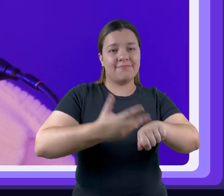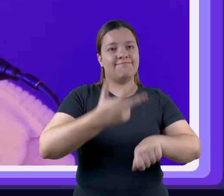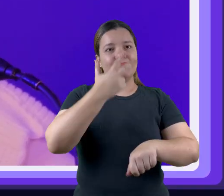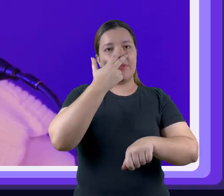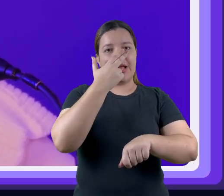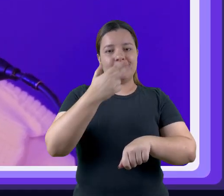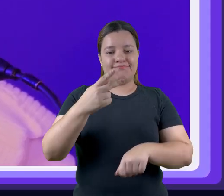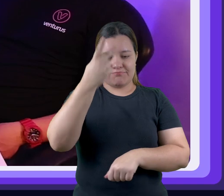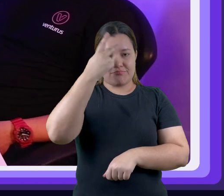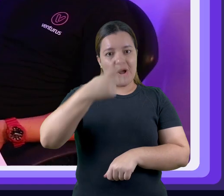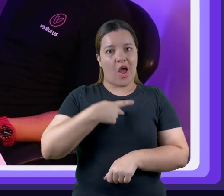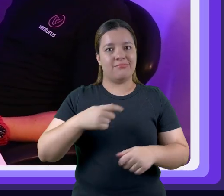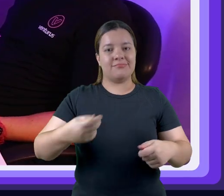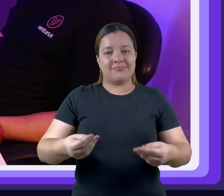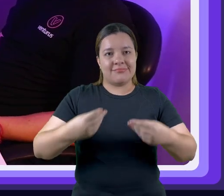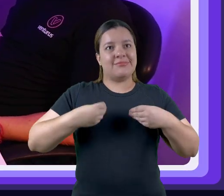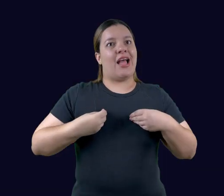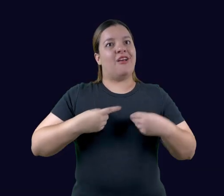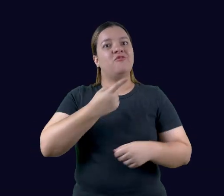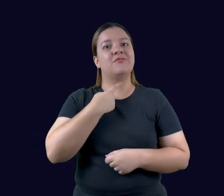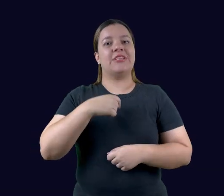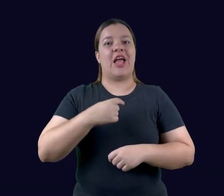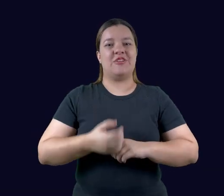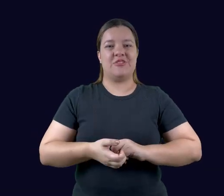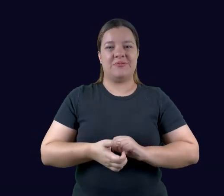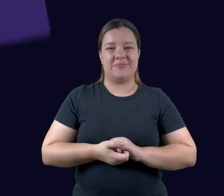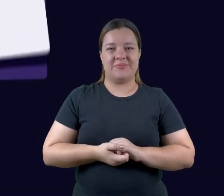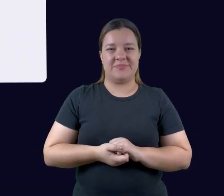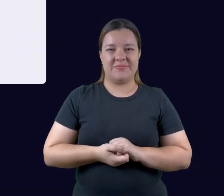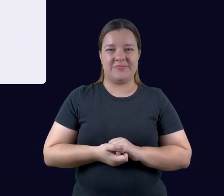exigência nos faz nos dá gast